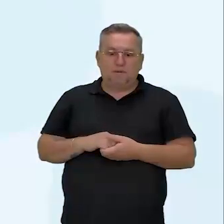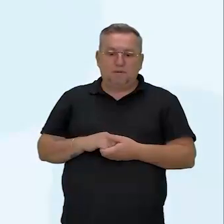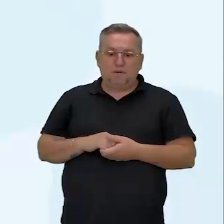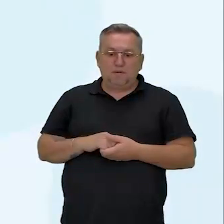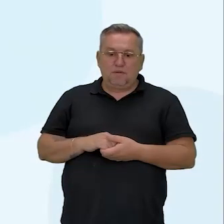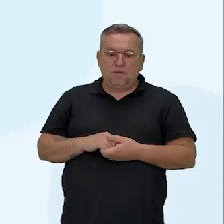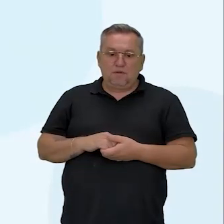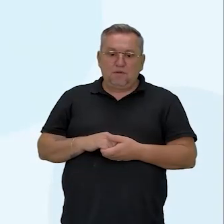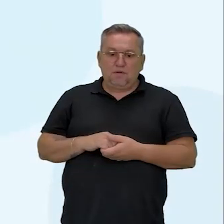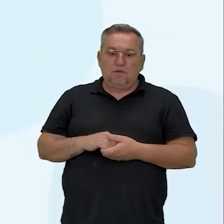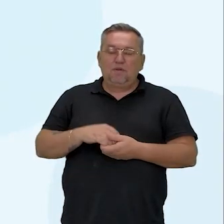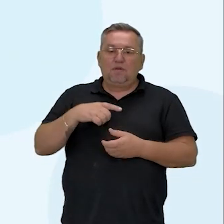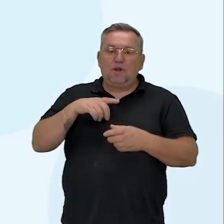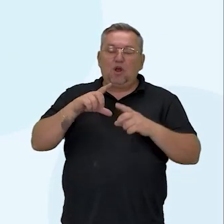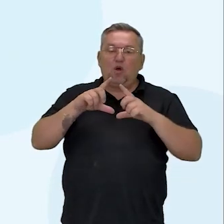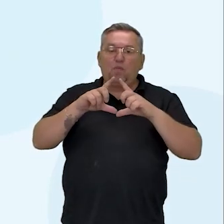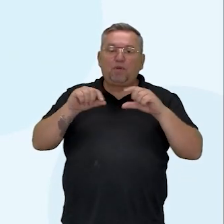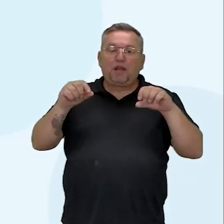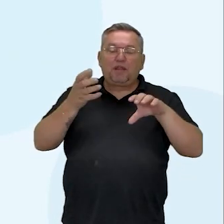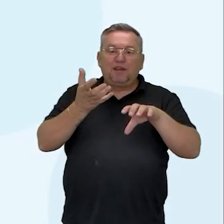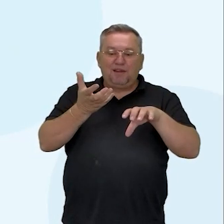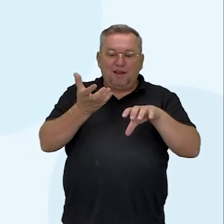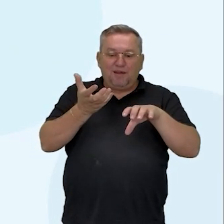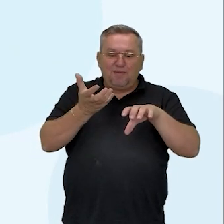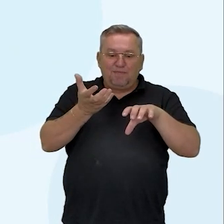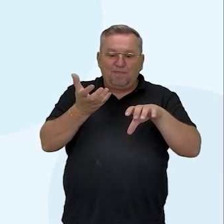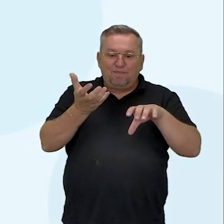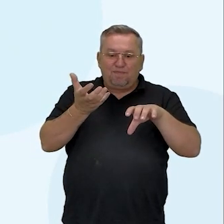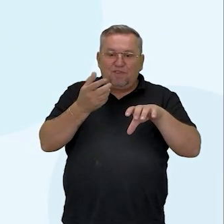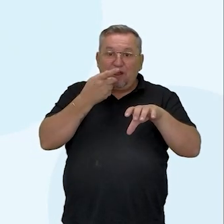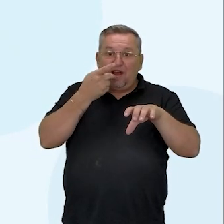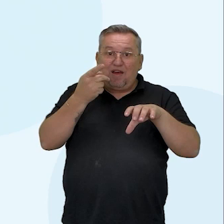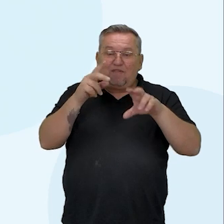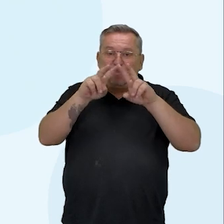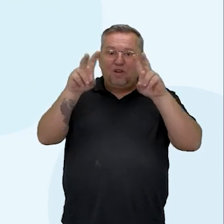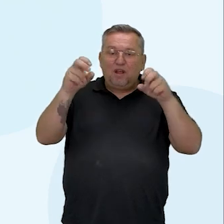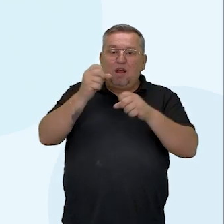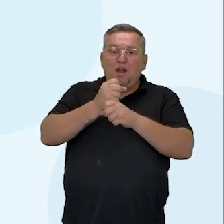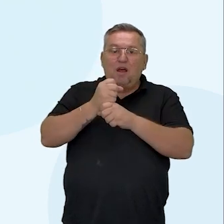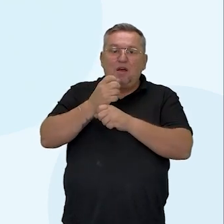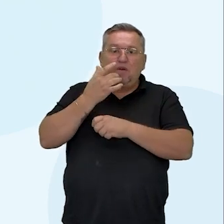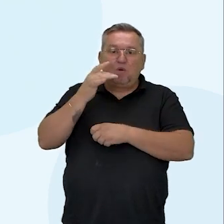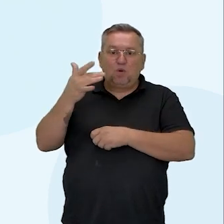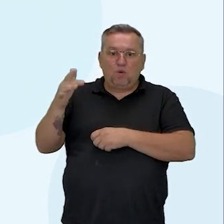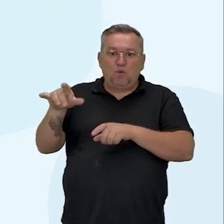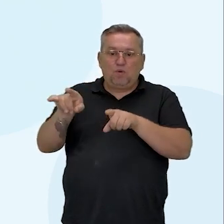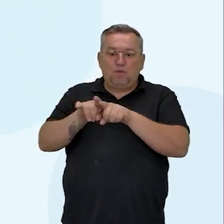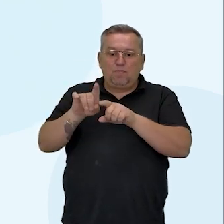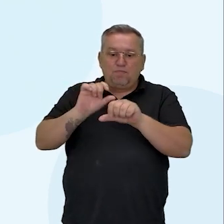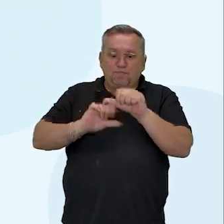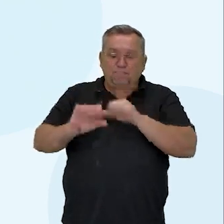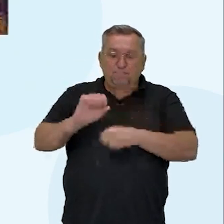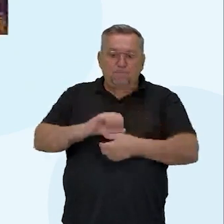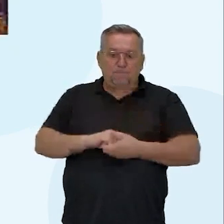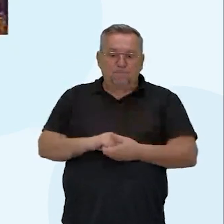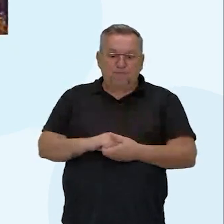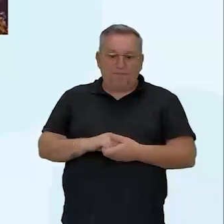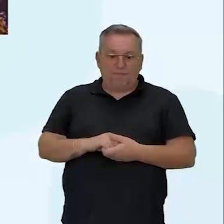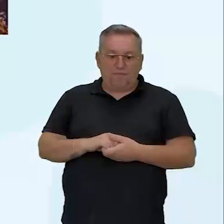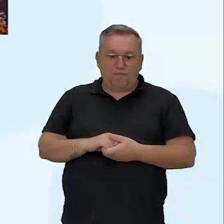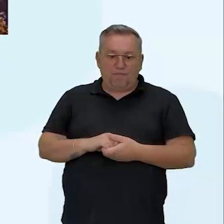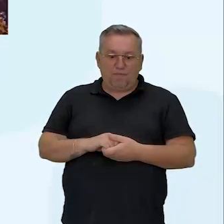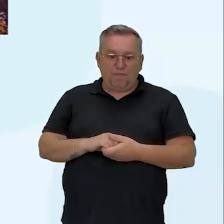né? Brasília fala bastante dos anos dourados desse desenvolvimento. Troca o LED de novo.